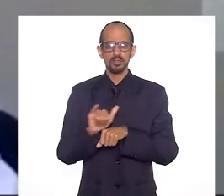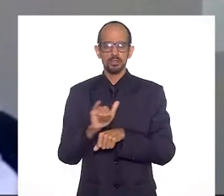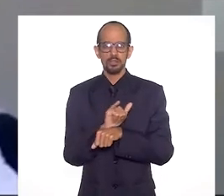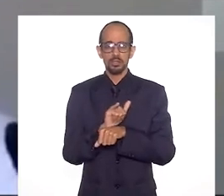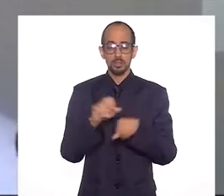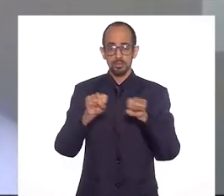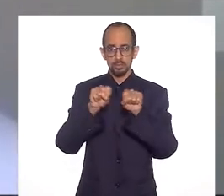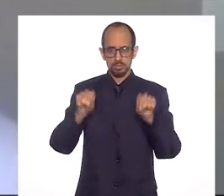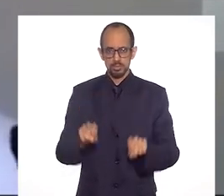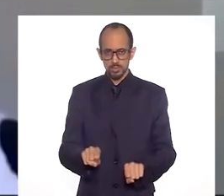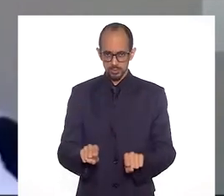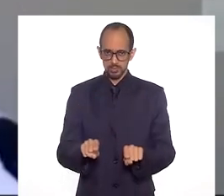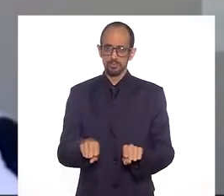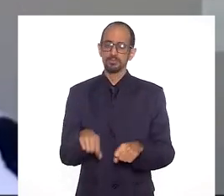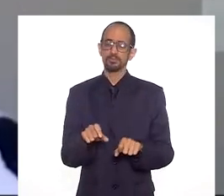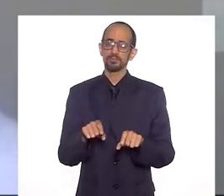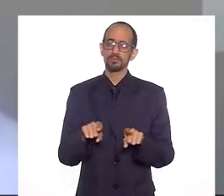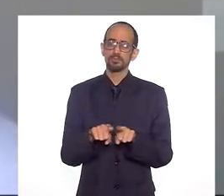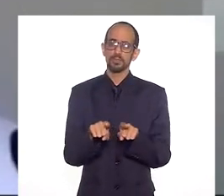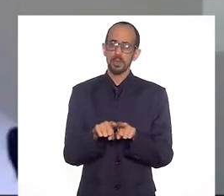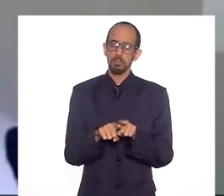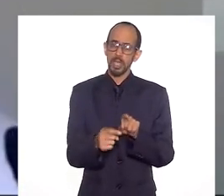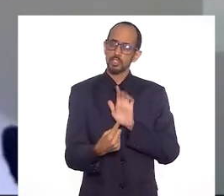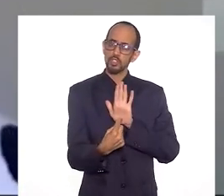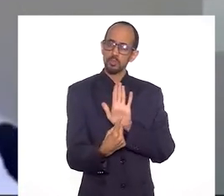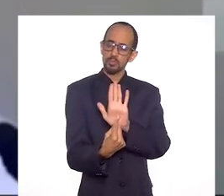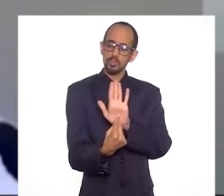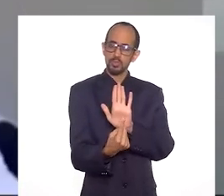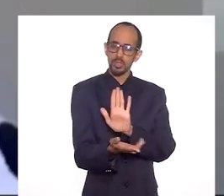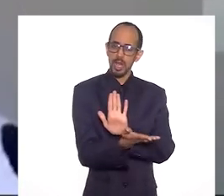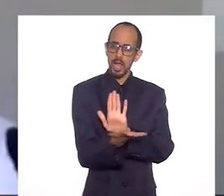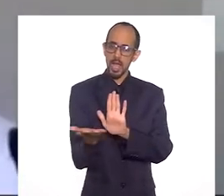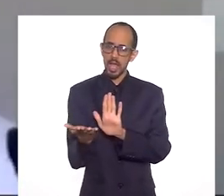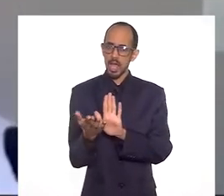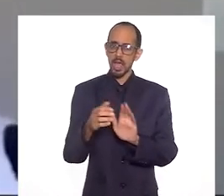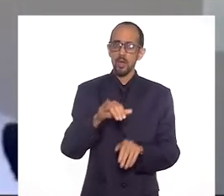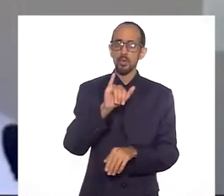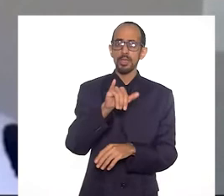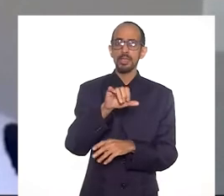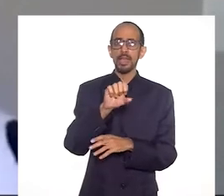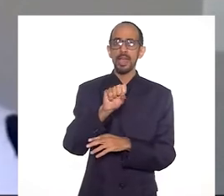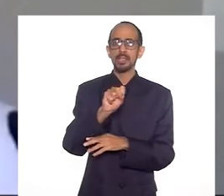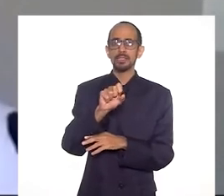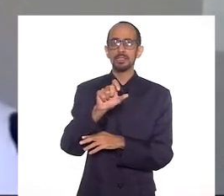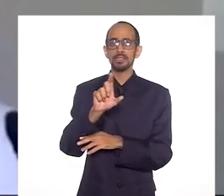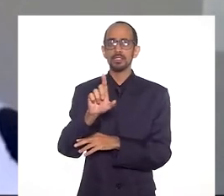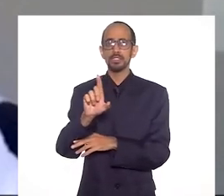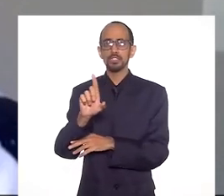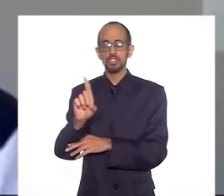essas plataformas de crowdlending, financiamento híbrido, o próprio ESG,